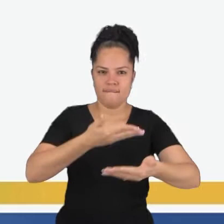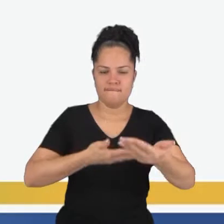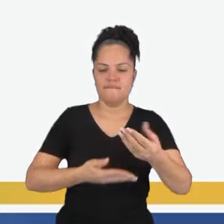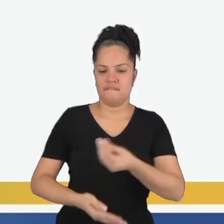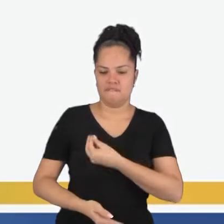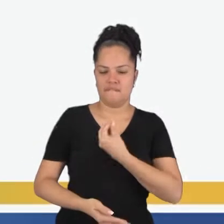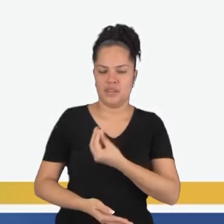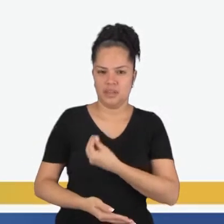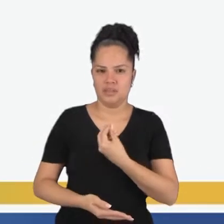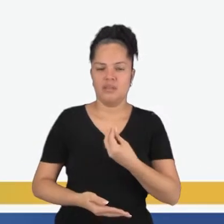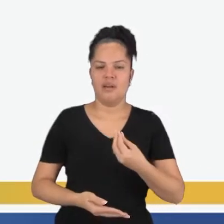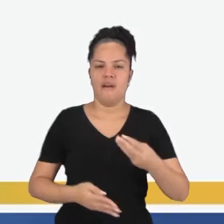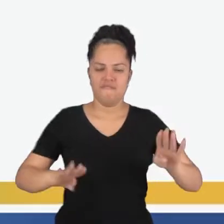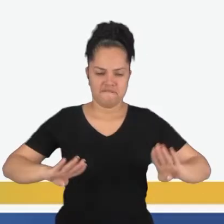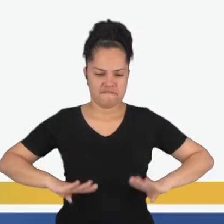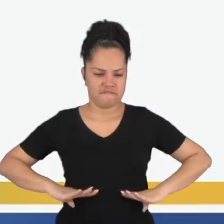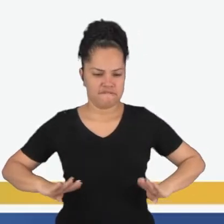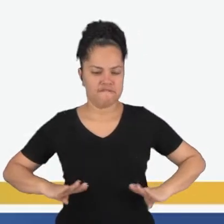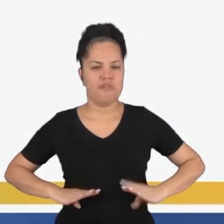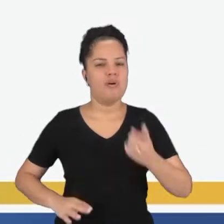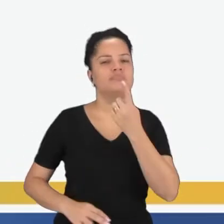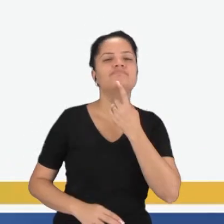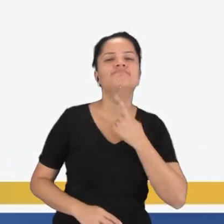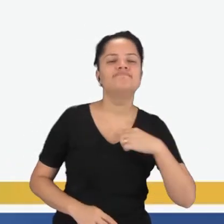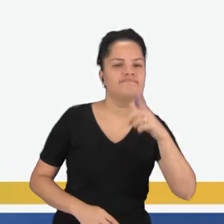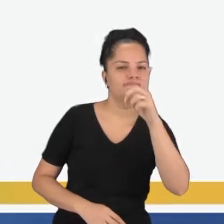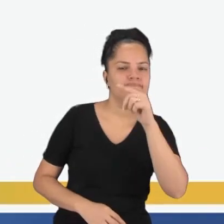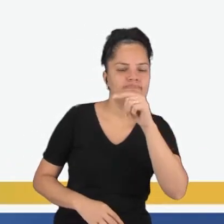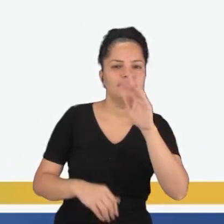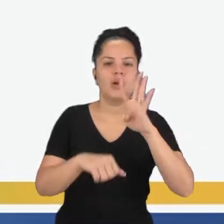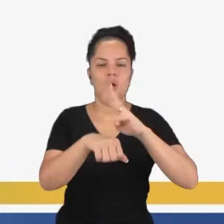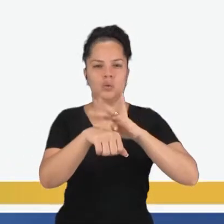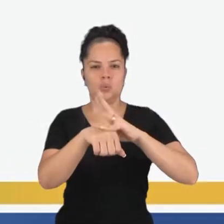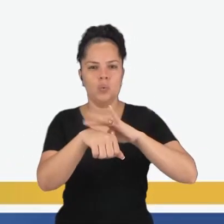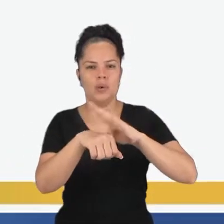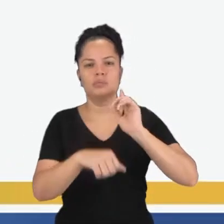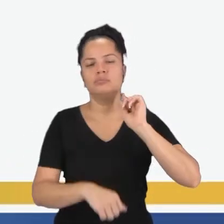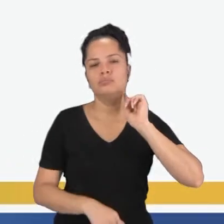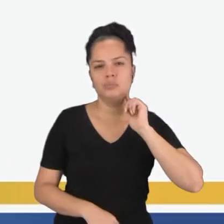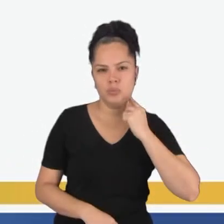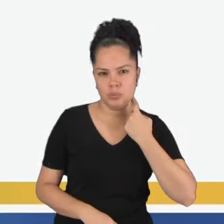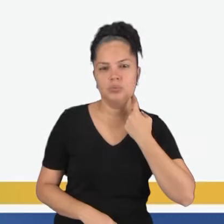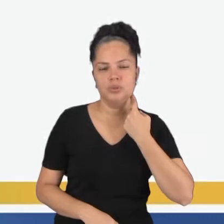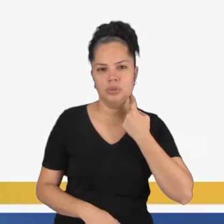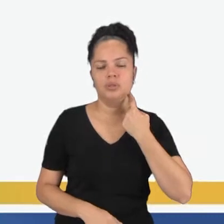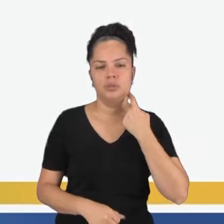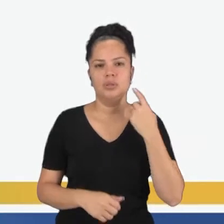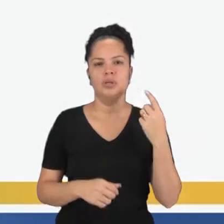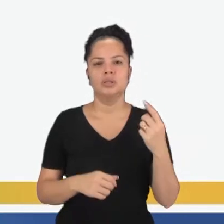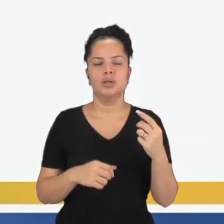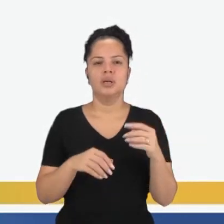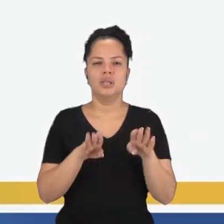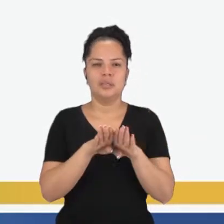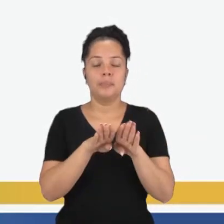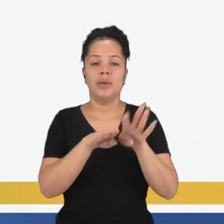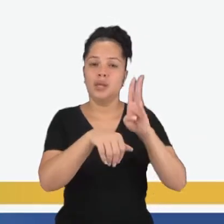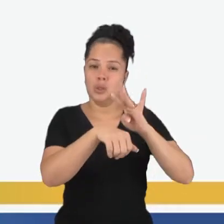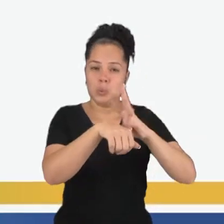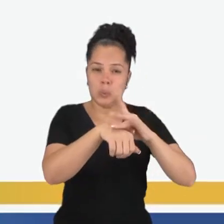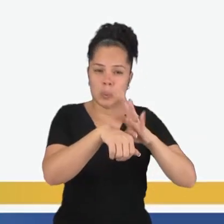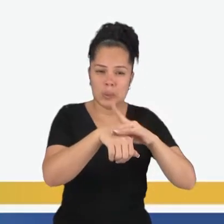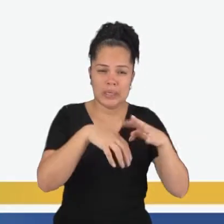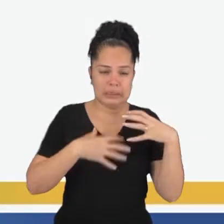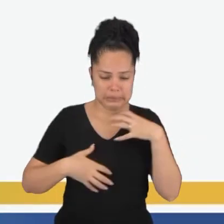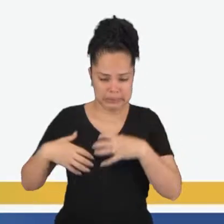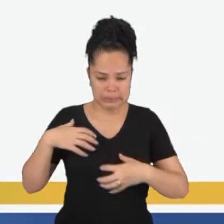a fome, a sede, as doenças, as sujeiras. né, os agonizantes e os